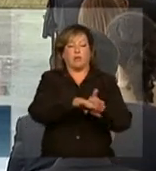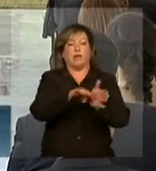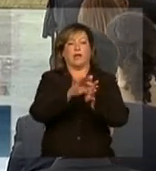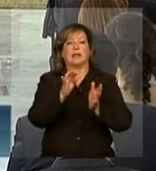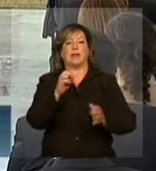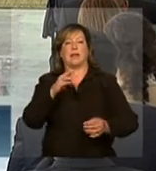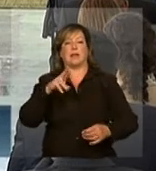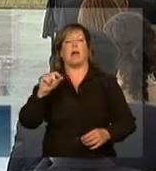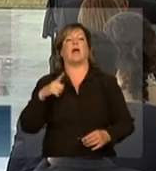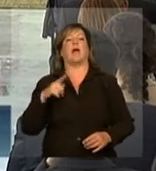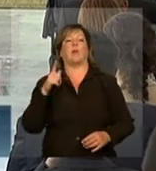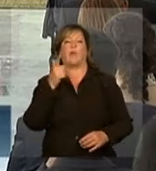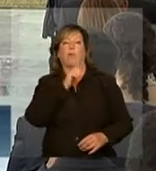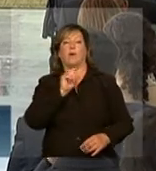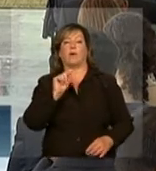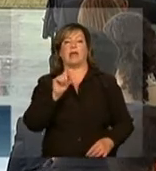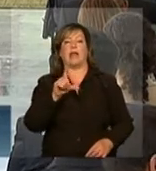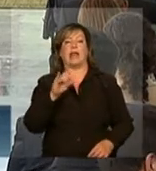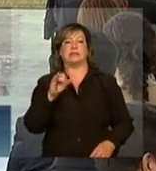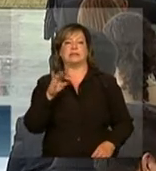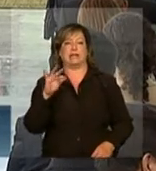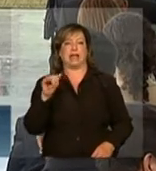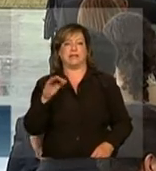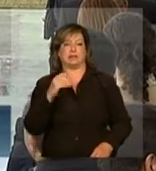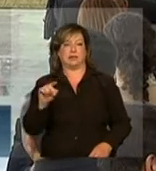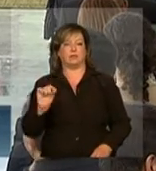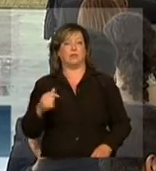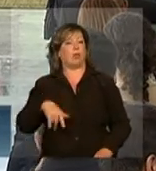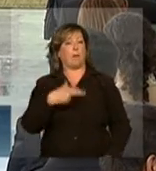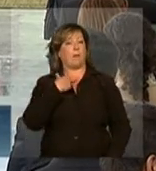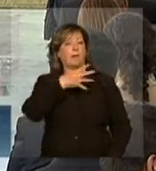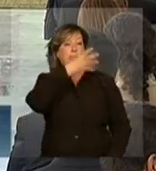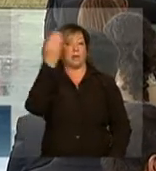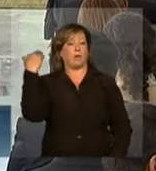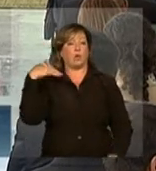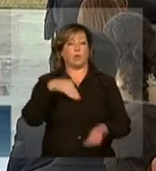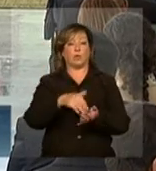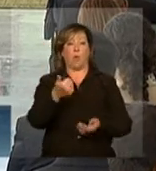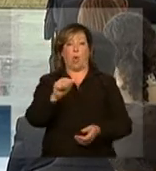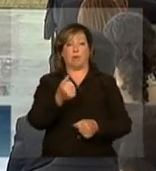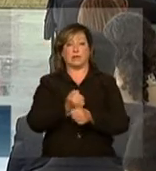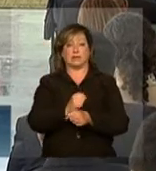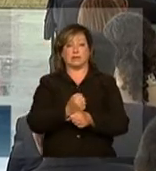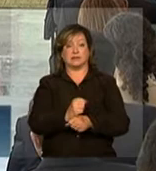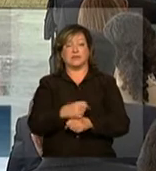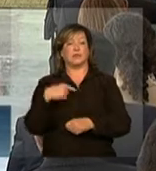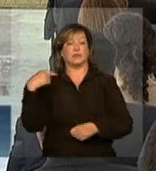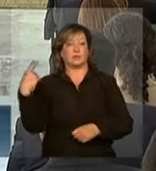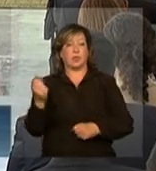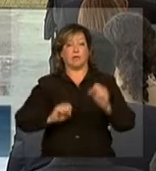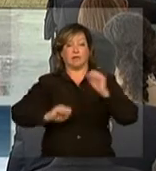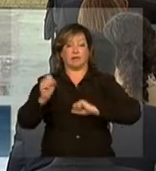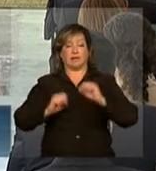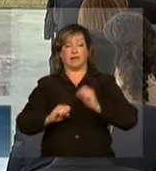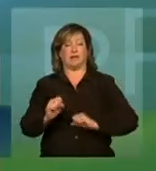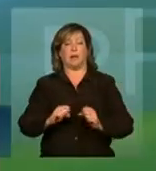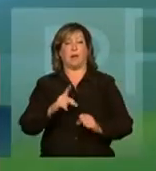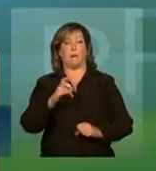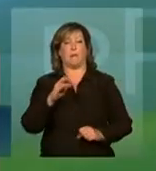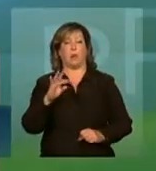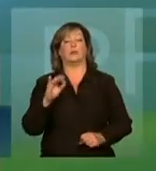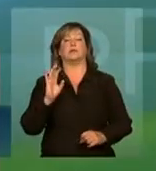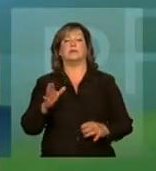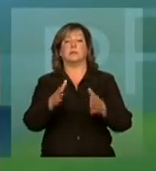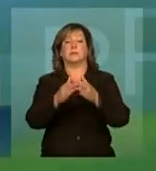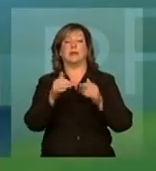licitados. Não podemos esquecer que, nos últimos 11 anos, as companhias portuárias licitaram apenas 10 terminais em